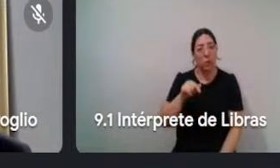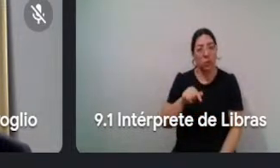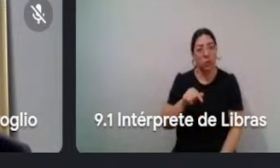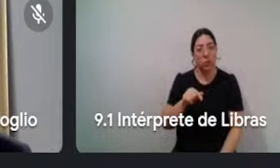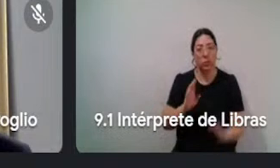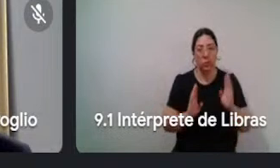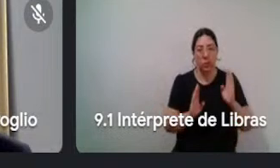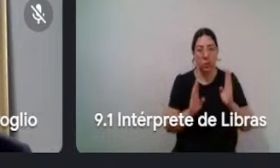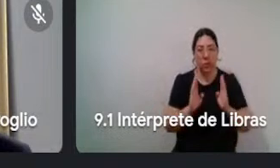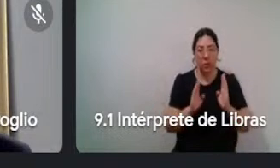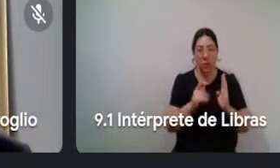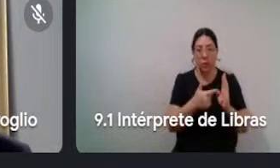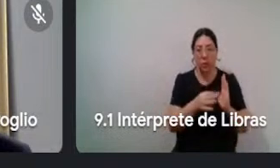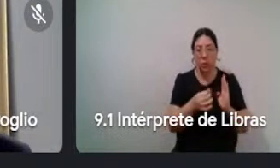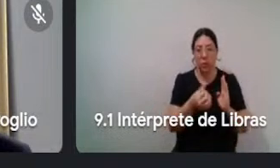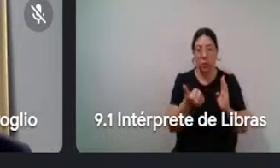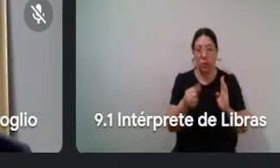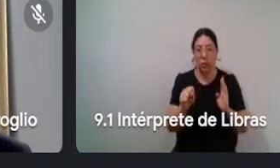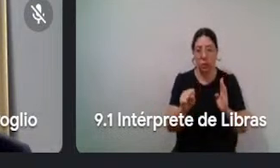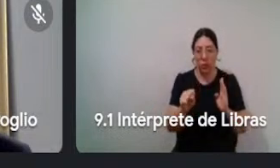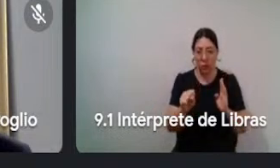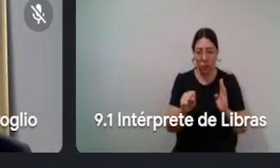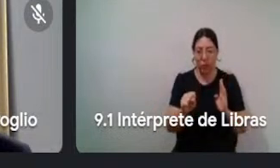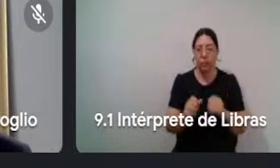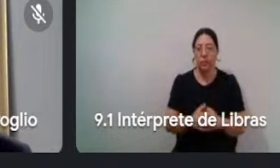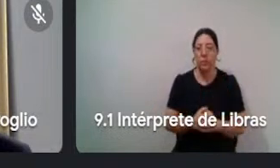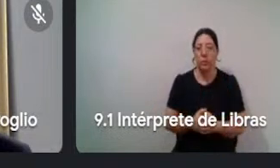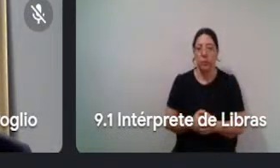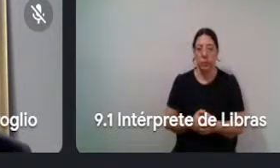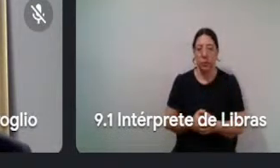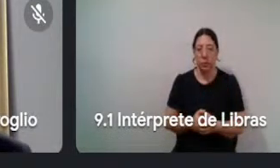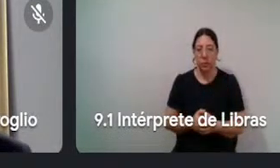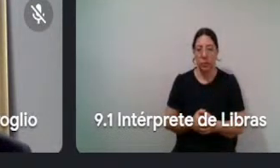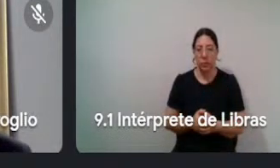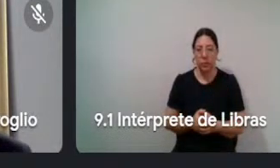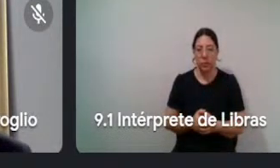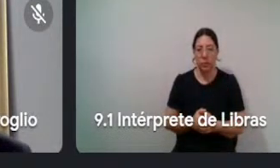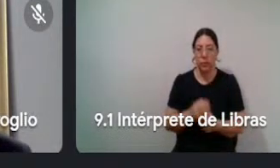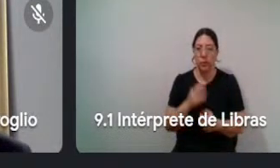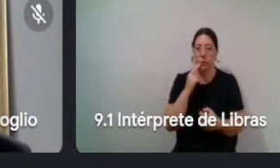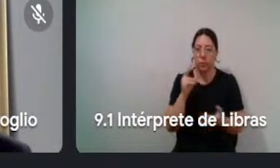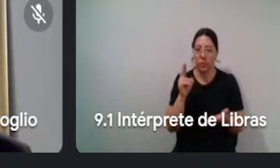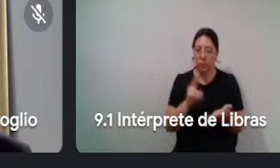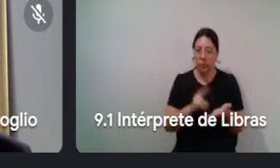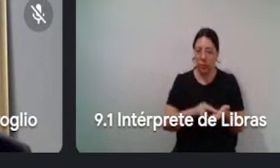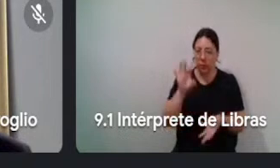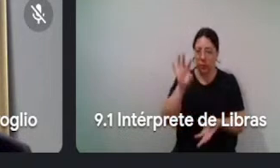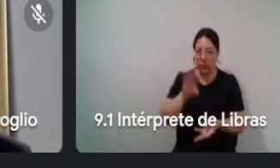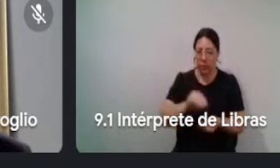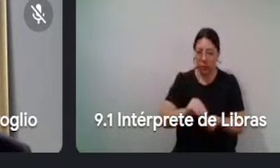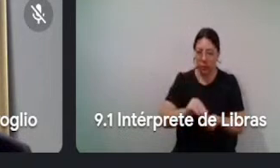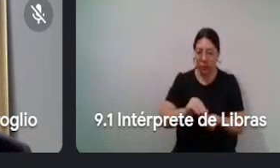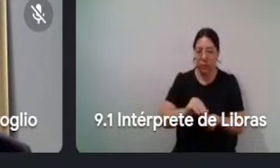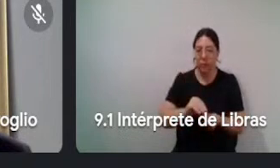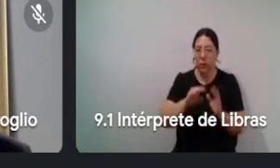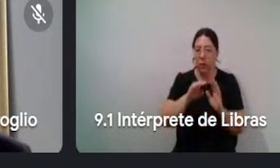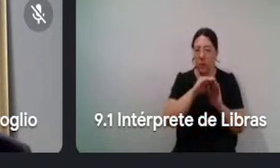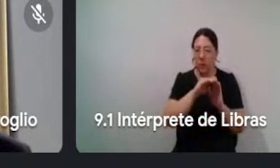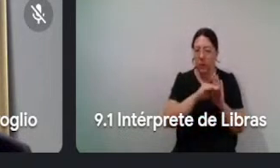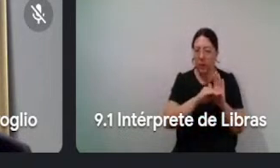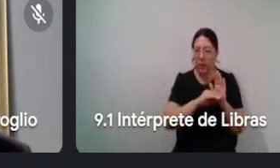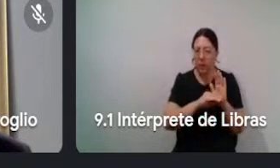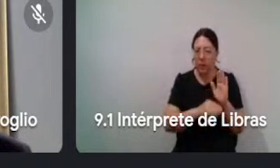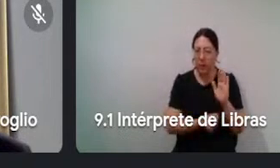de 2018. Em seu parecer conclusivo, a sessão de contas